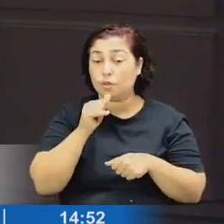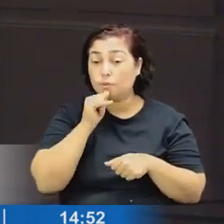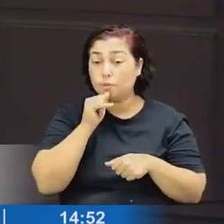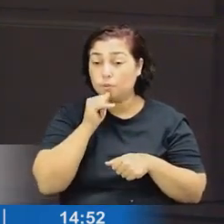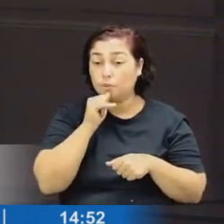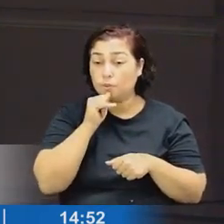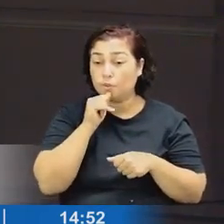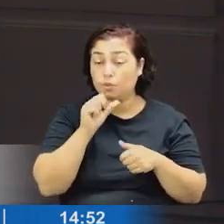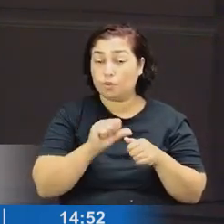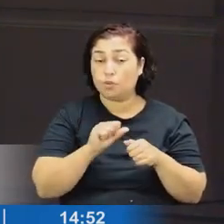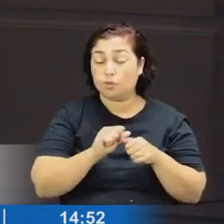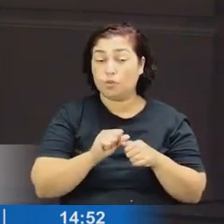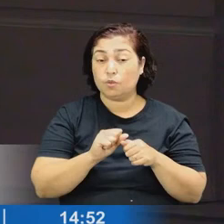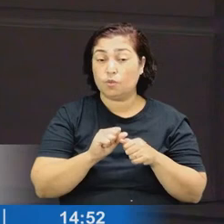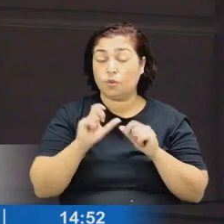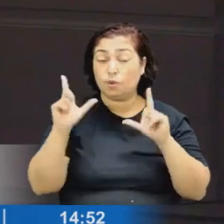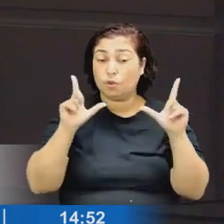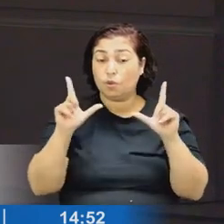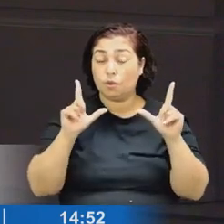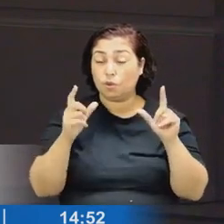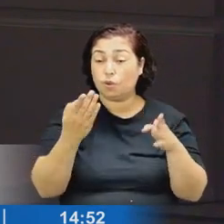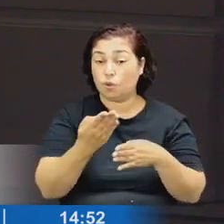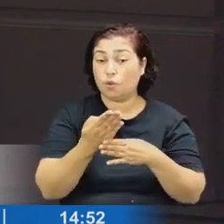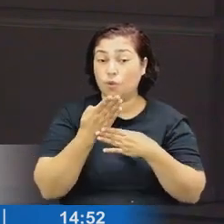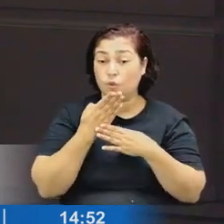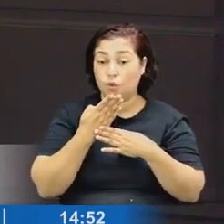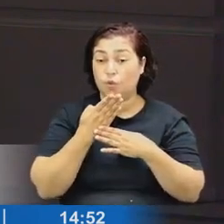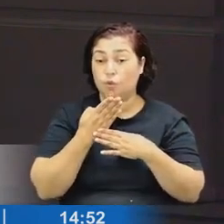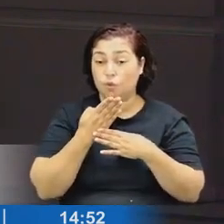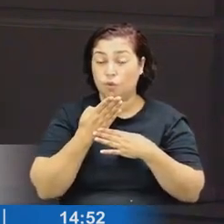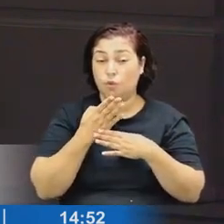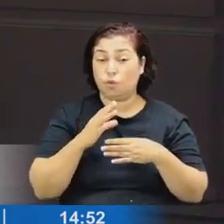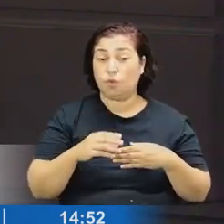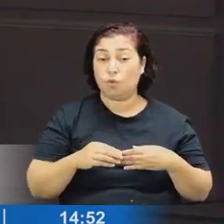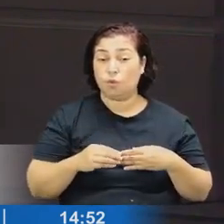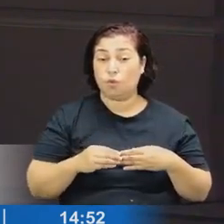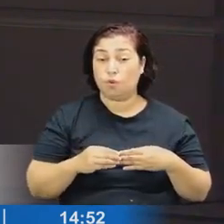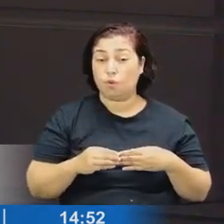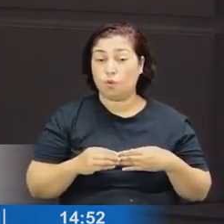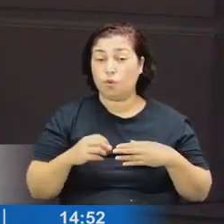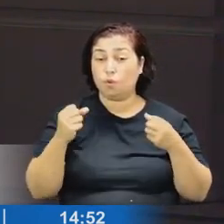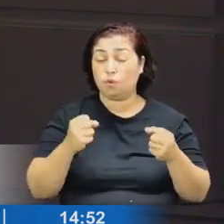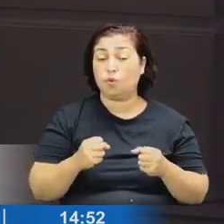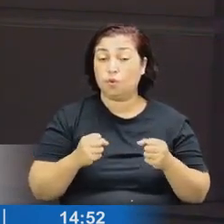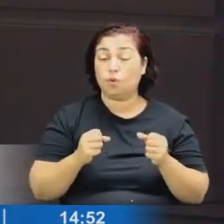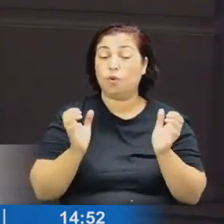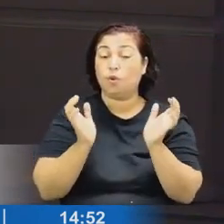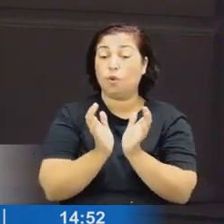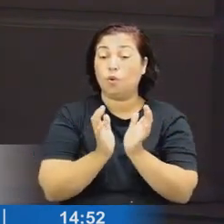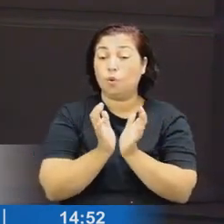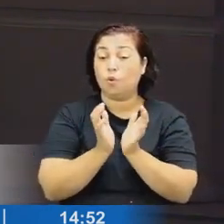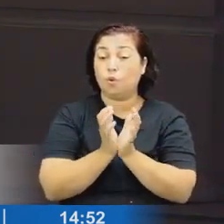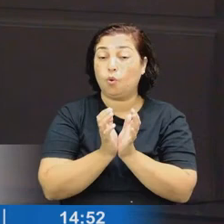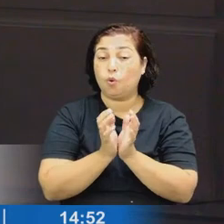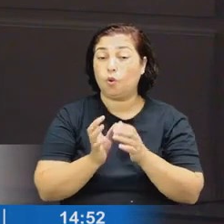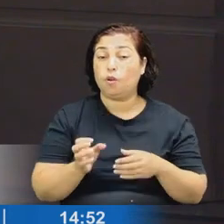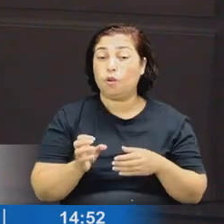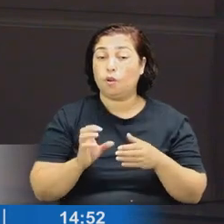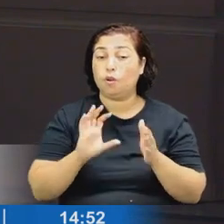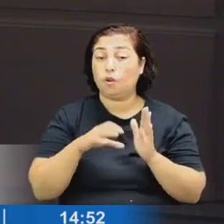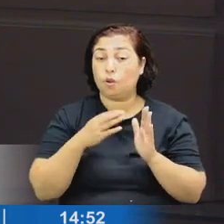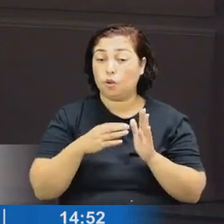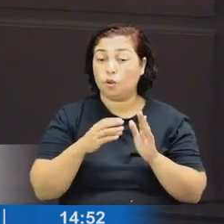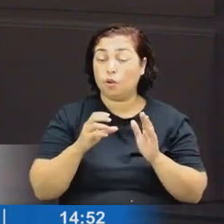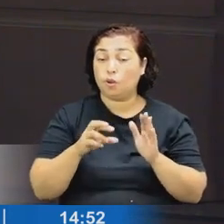você fazer uma campanha de arrecadação que nada tem a ver com parlamentar para não dar problema jurídico você pode criar um grupo de mobilização que o parlamentar o